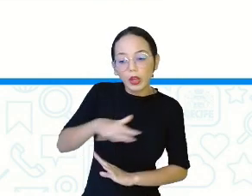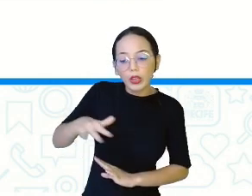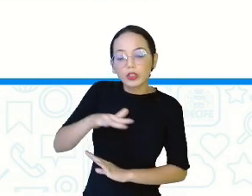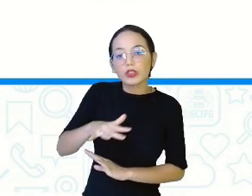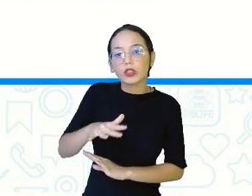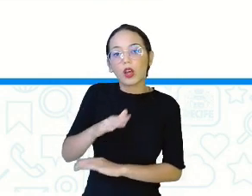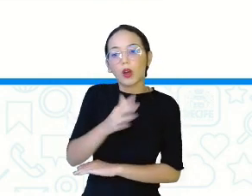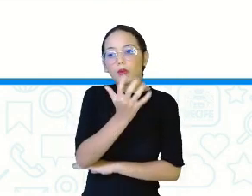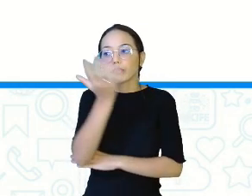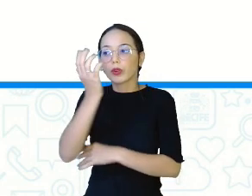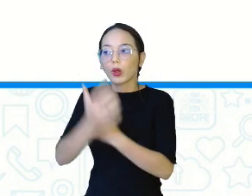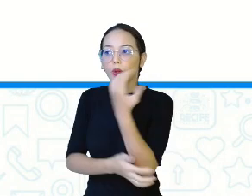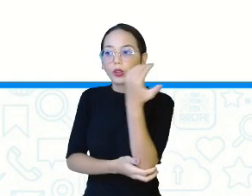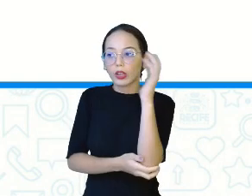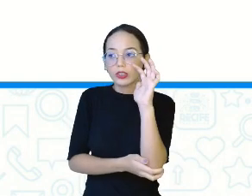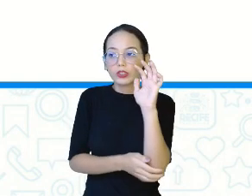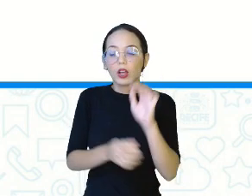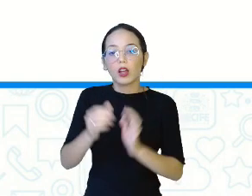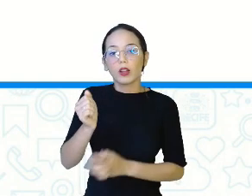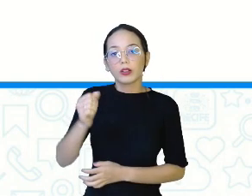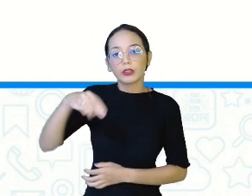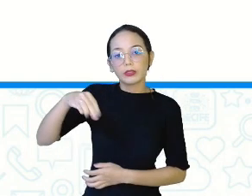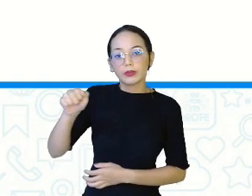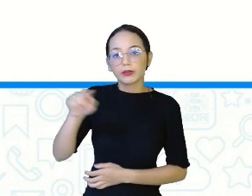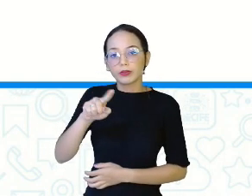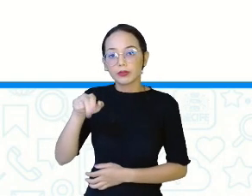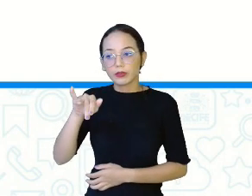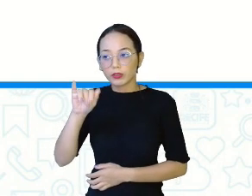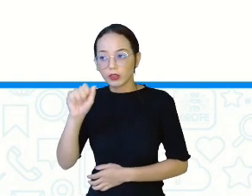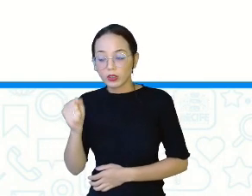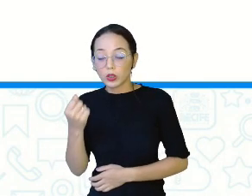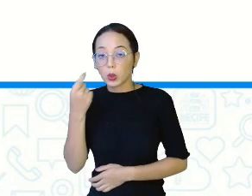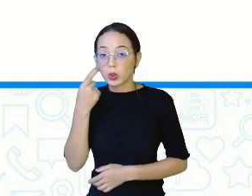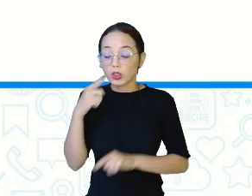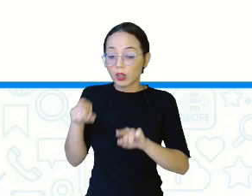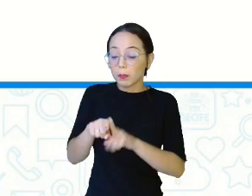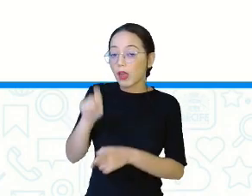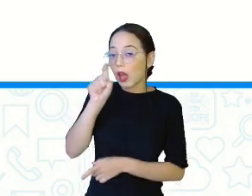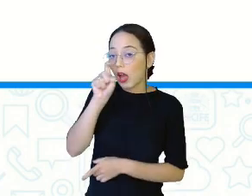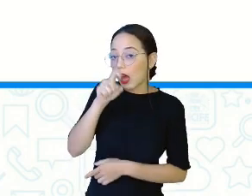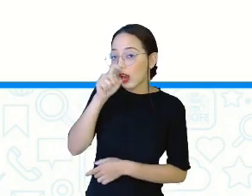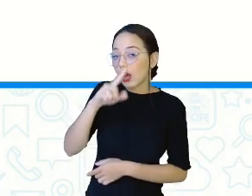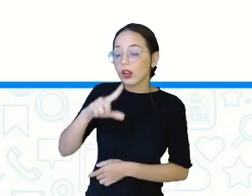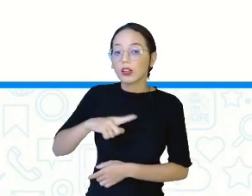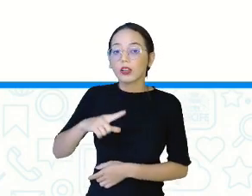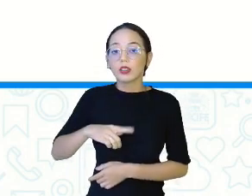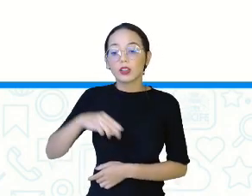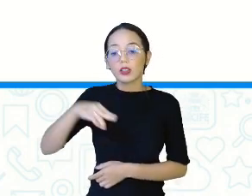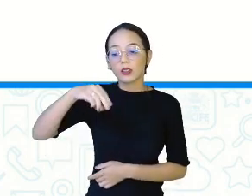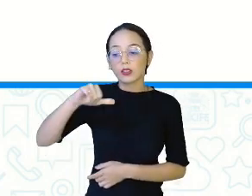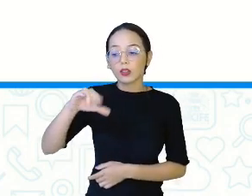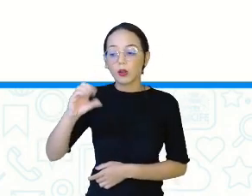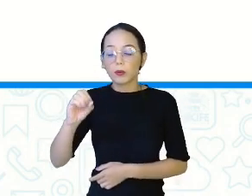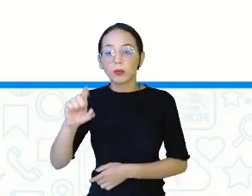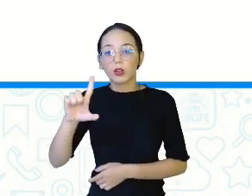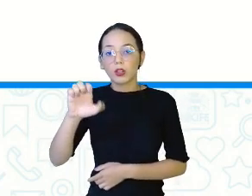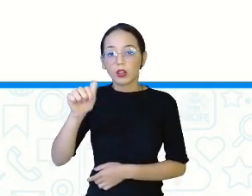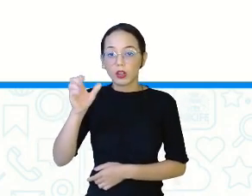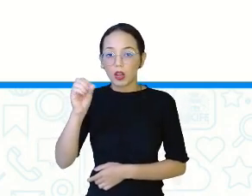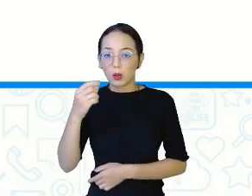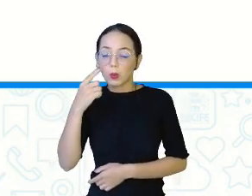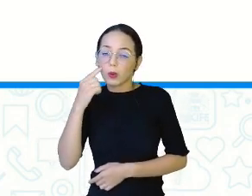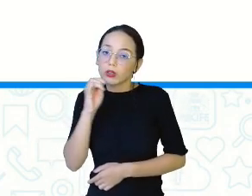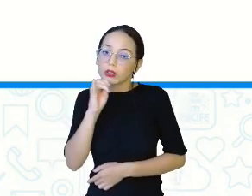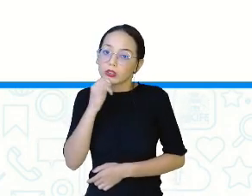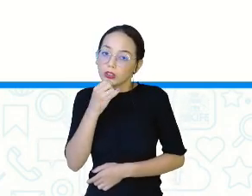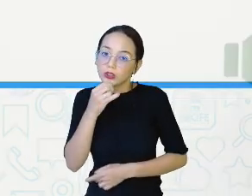floresta amazônica. Temos também a itarara um pouco maior, temos o mico-leão. Uma coisa que é um pouco triste de